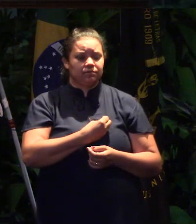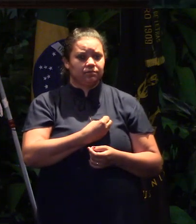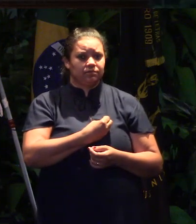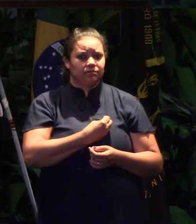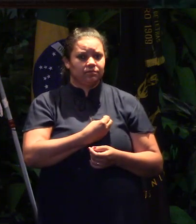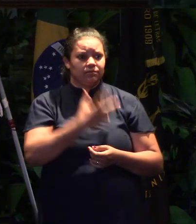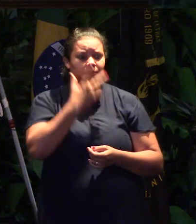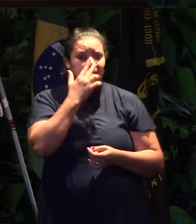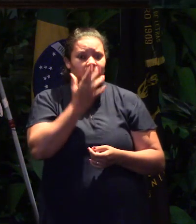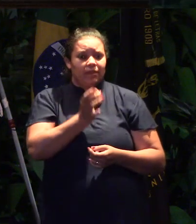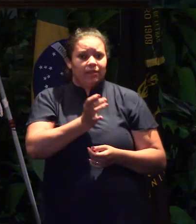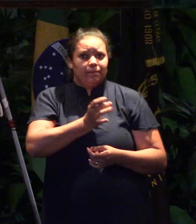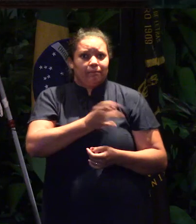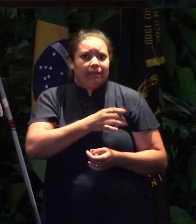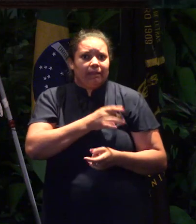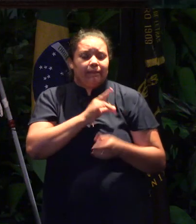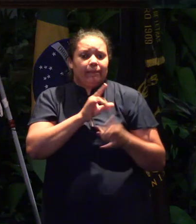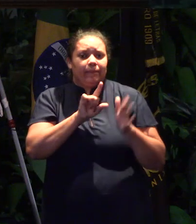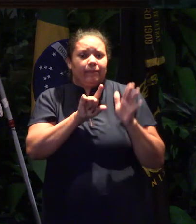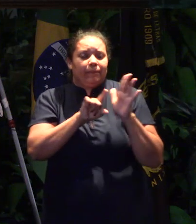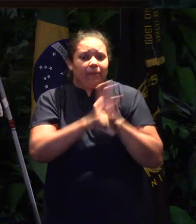muito inibidas, muito melindrosas, né,